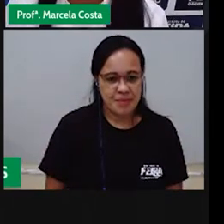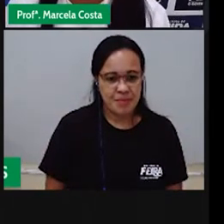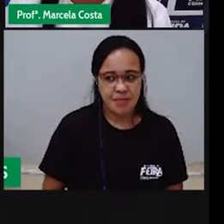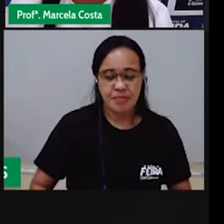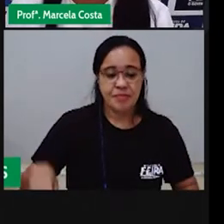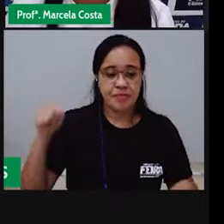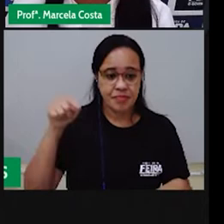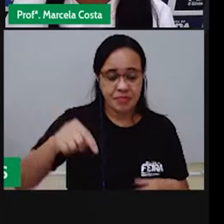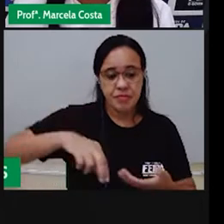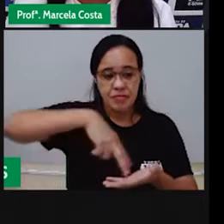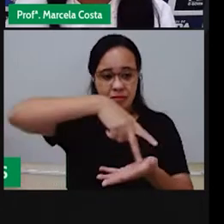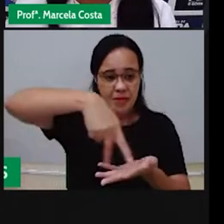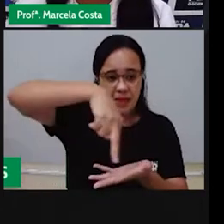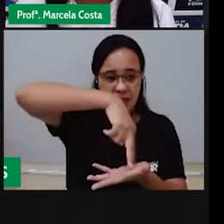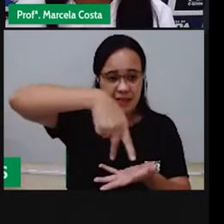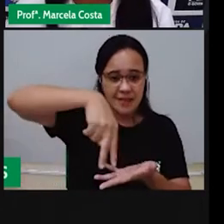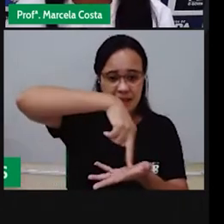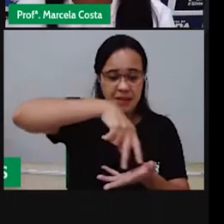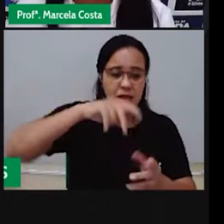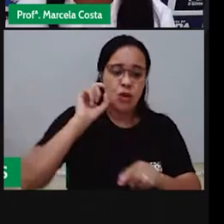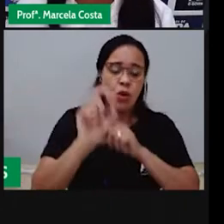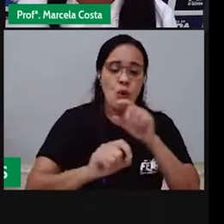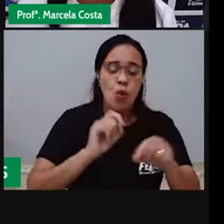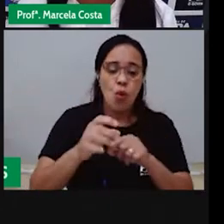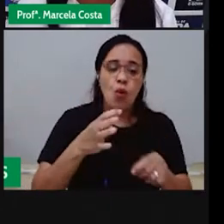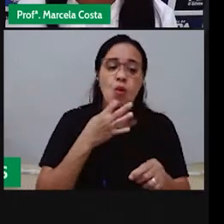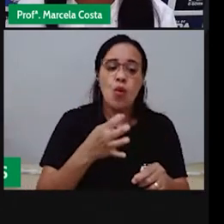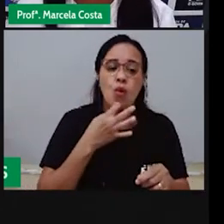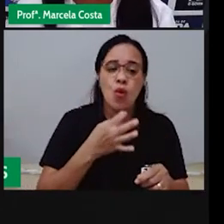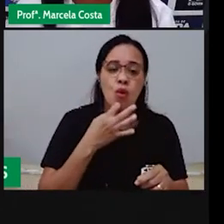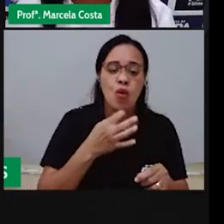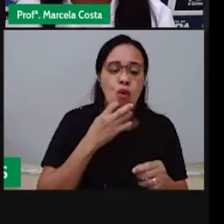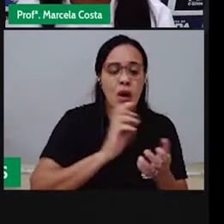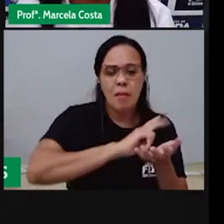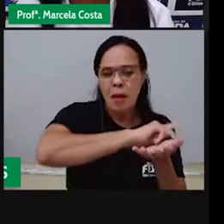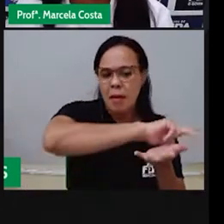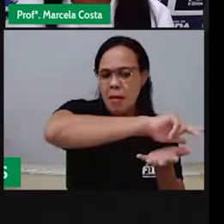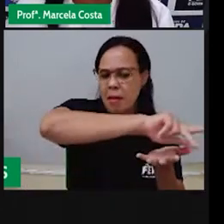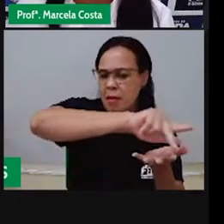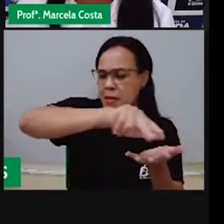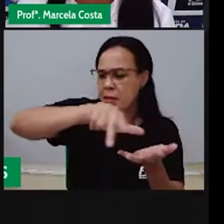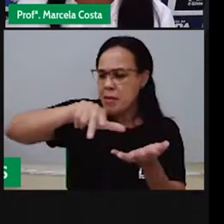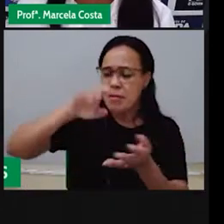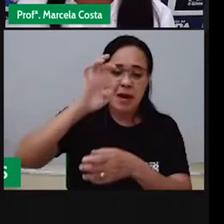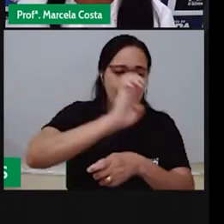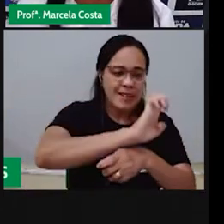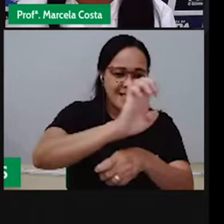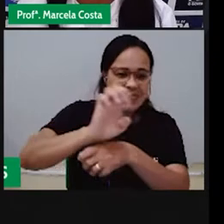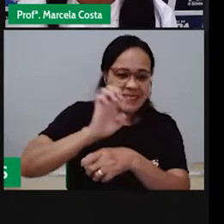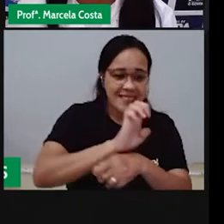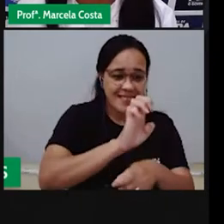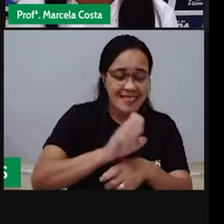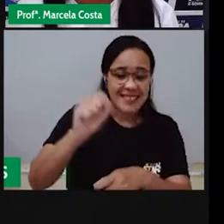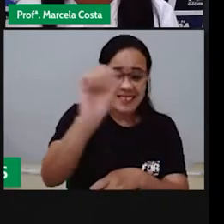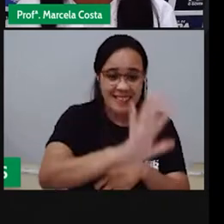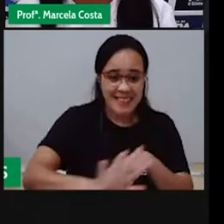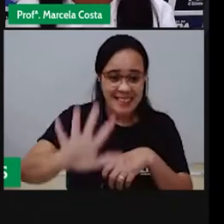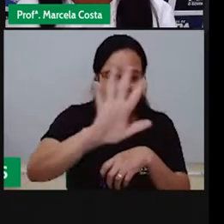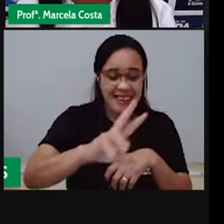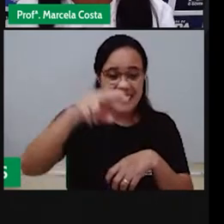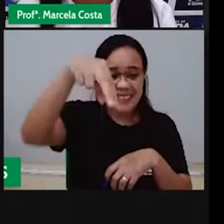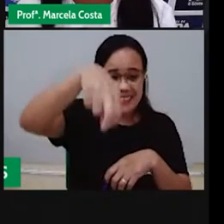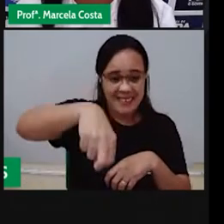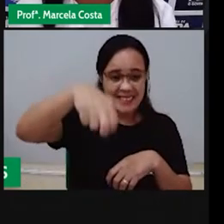Essa dança é muito conhecida em diferentes estados da região Nordeste e